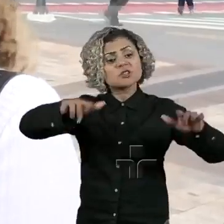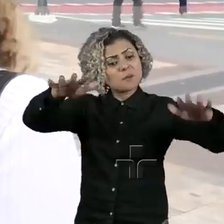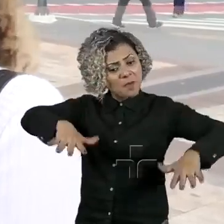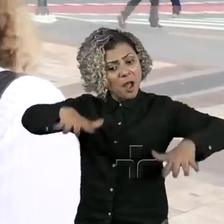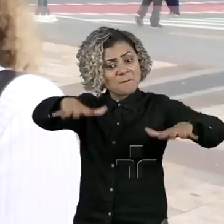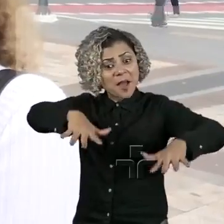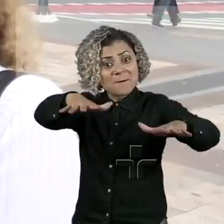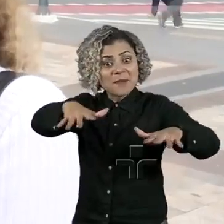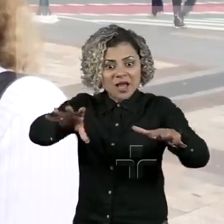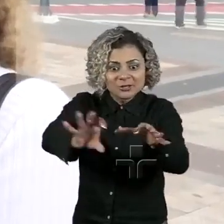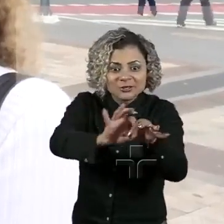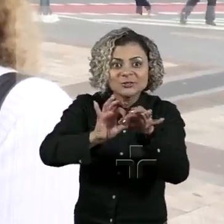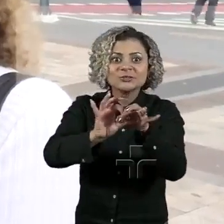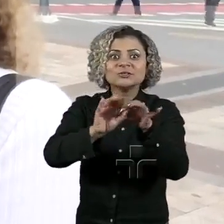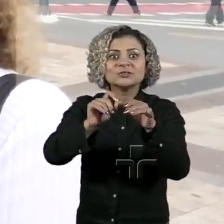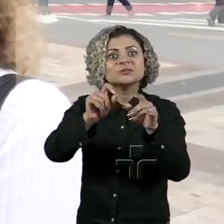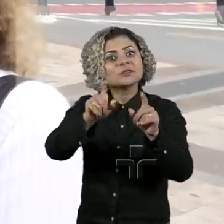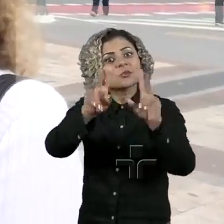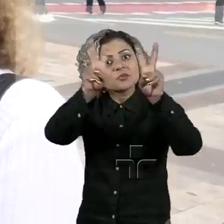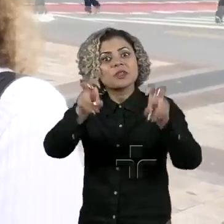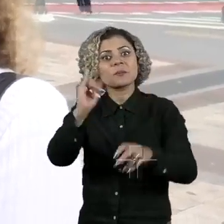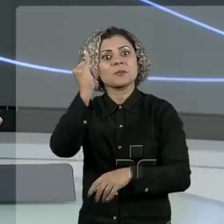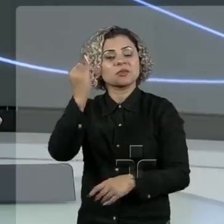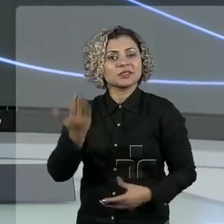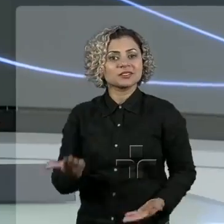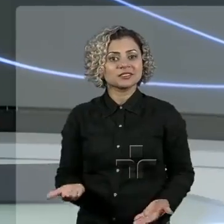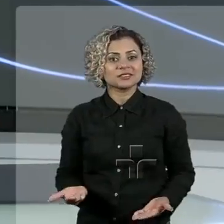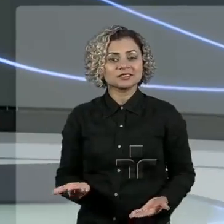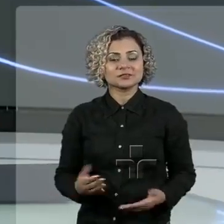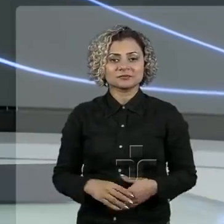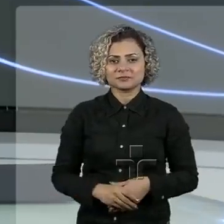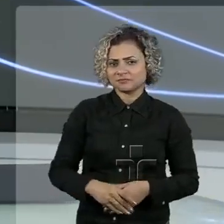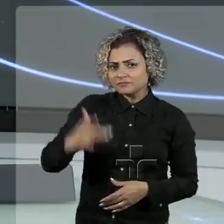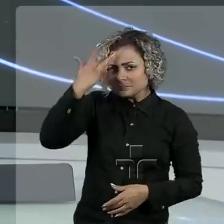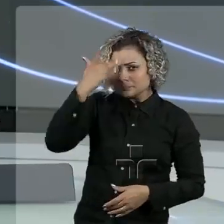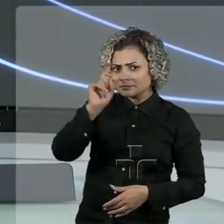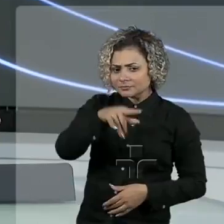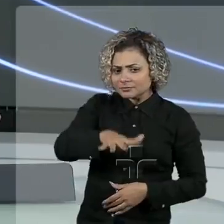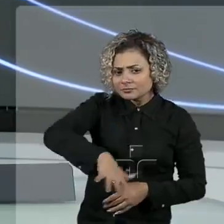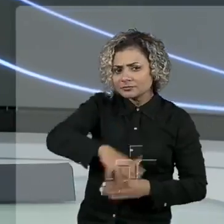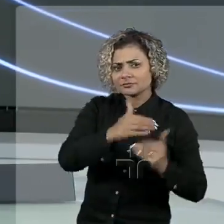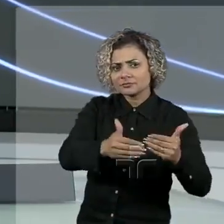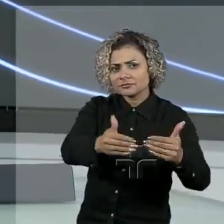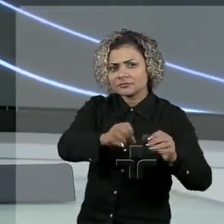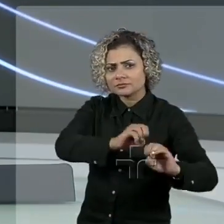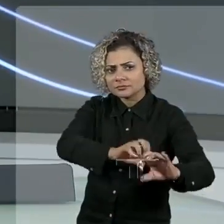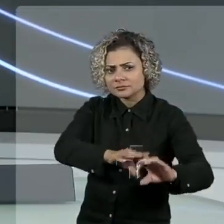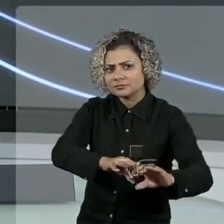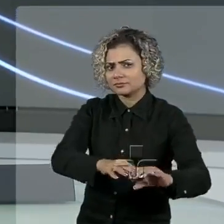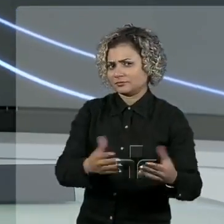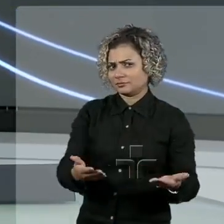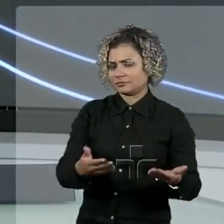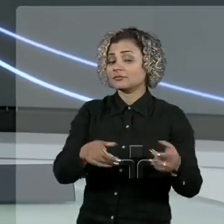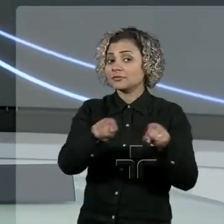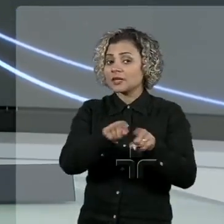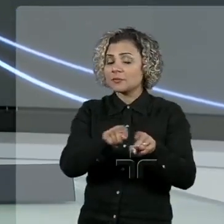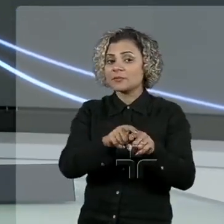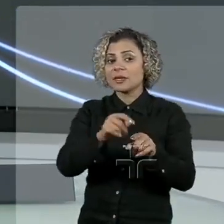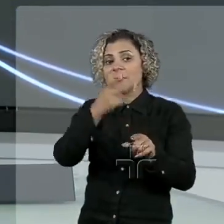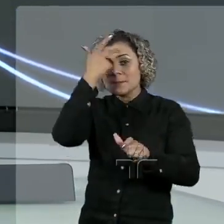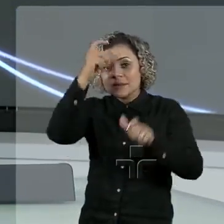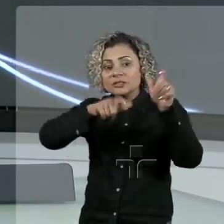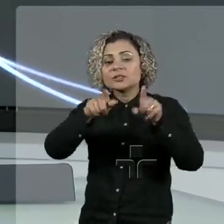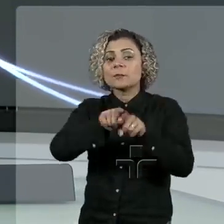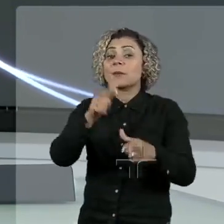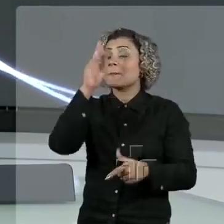ruas reivindicar por uma causa que é muito válida. Será que essa crise na educação e tantas demandas, né, referentes a um dos nossos